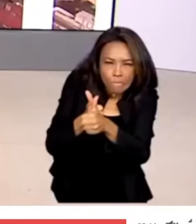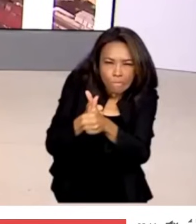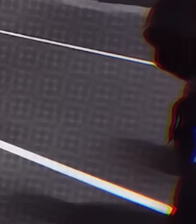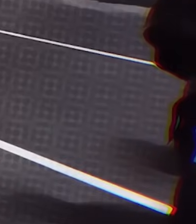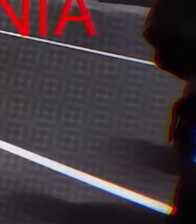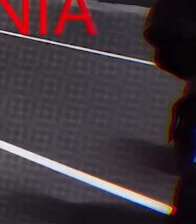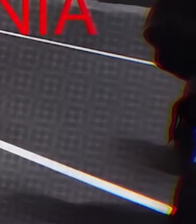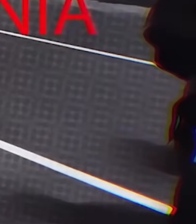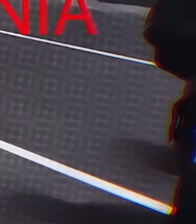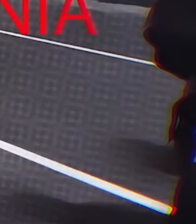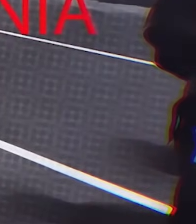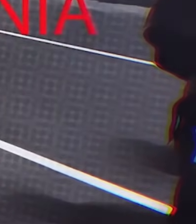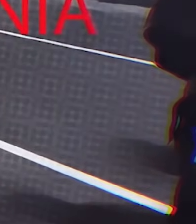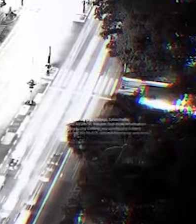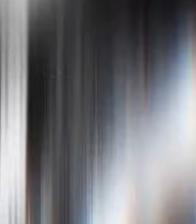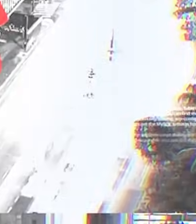a humanidade